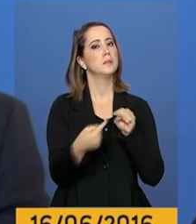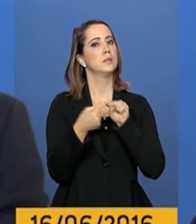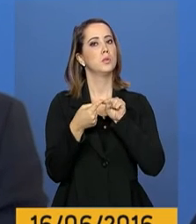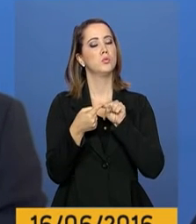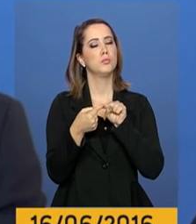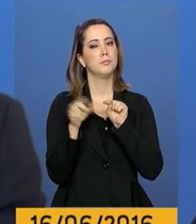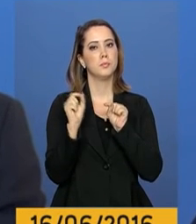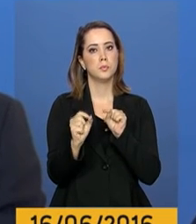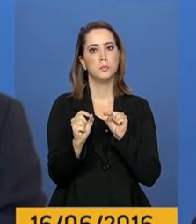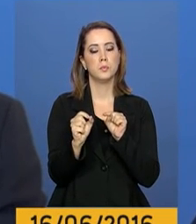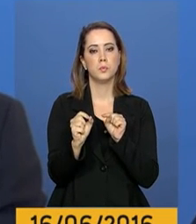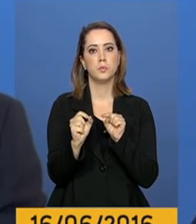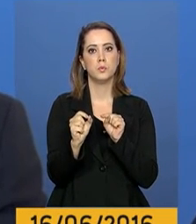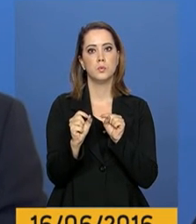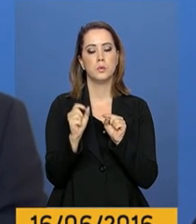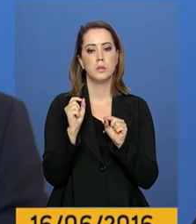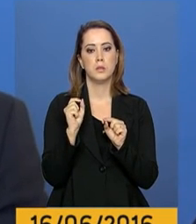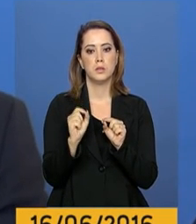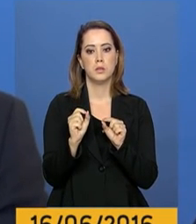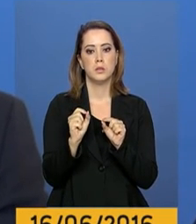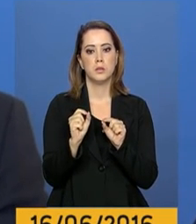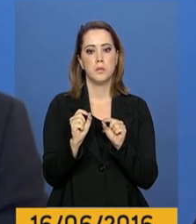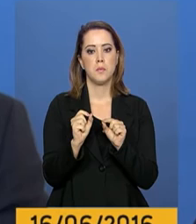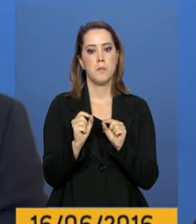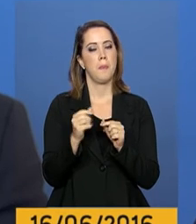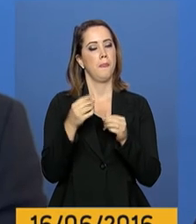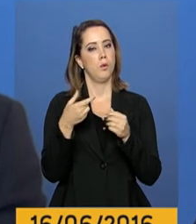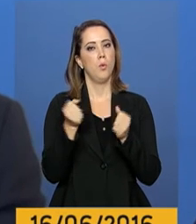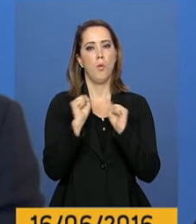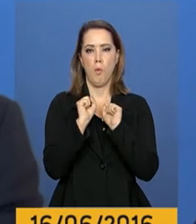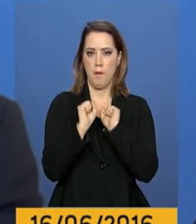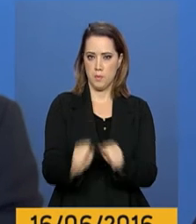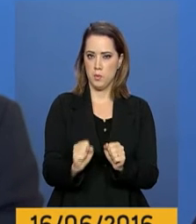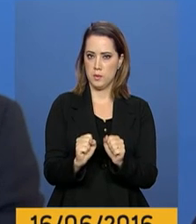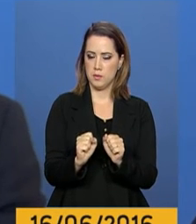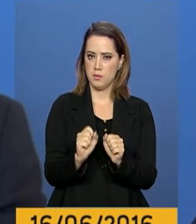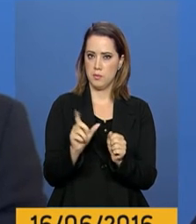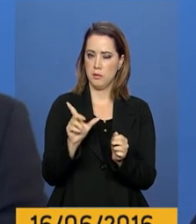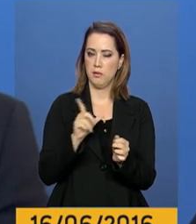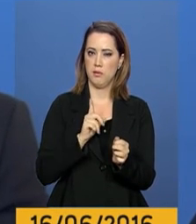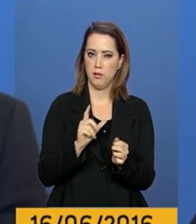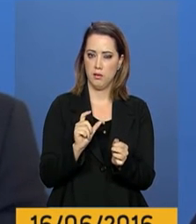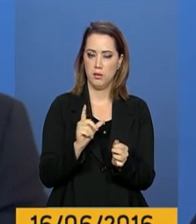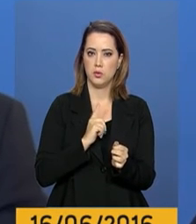com a disponibilidade